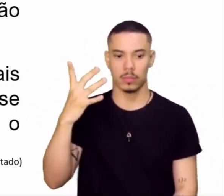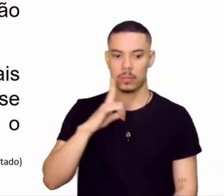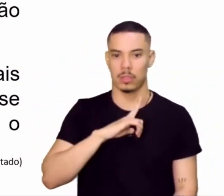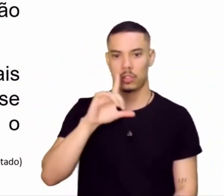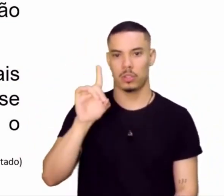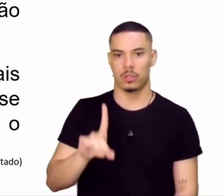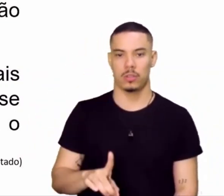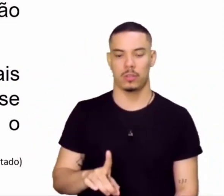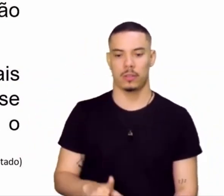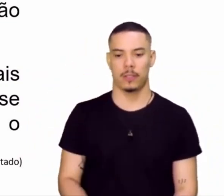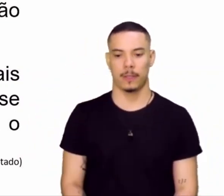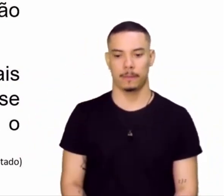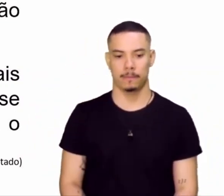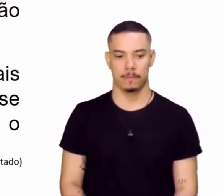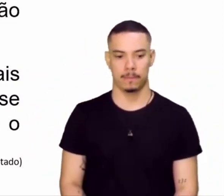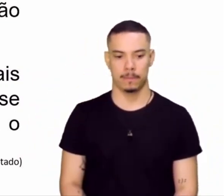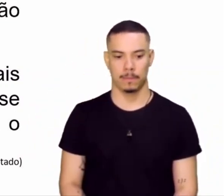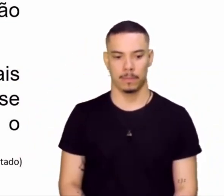direitos.